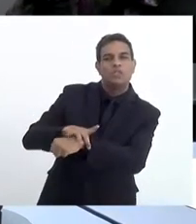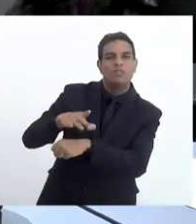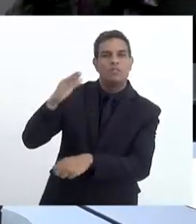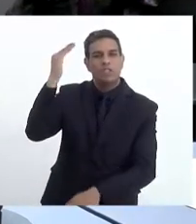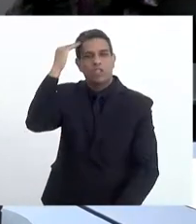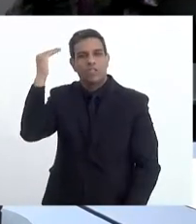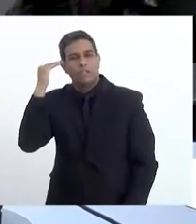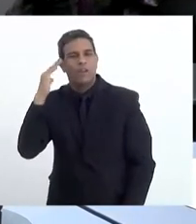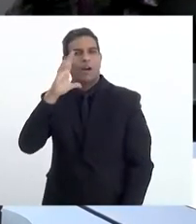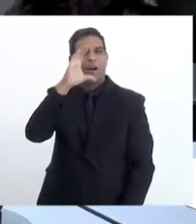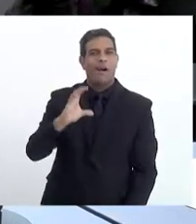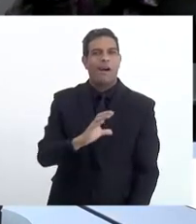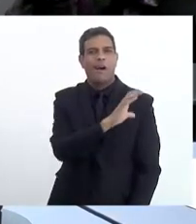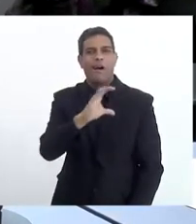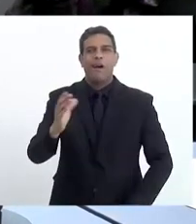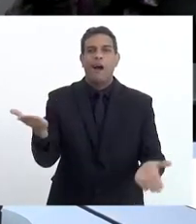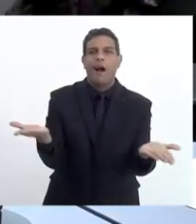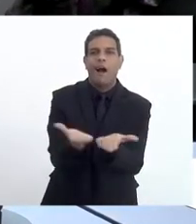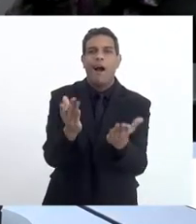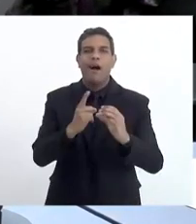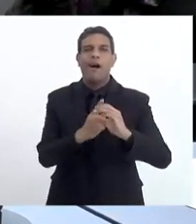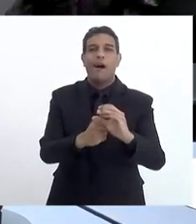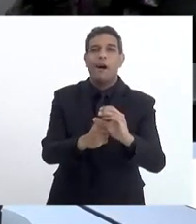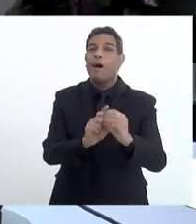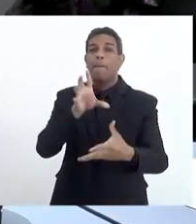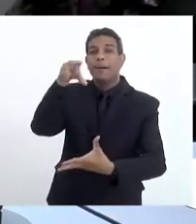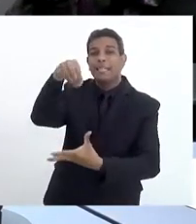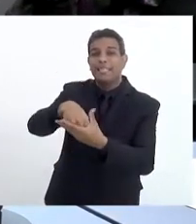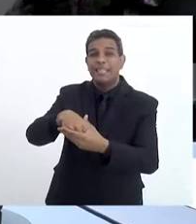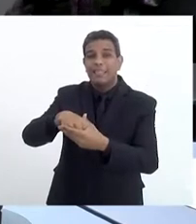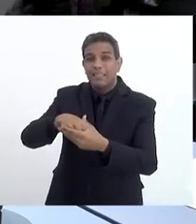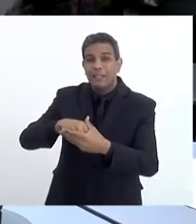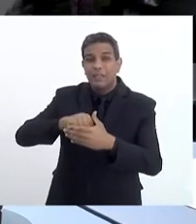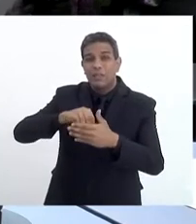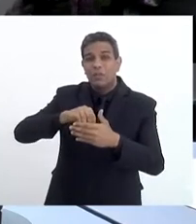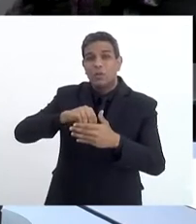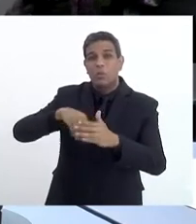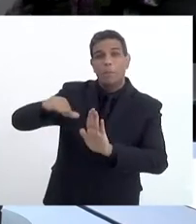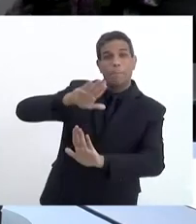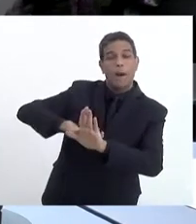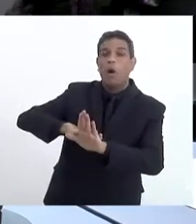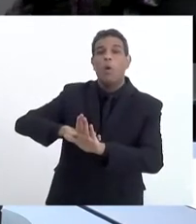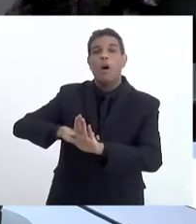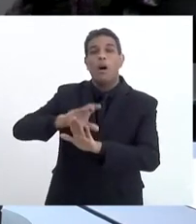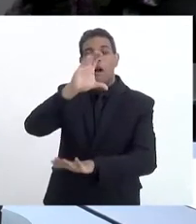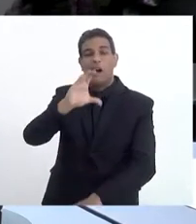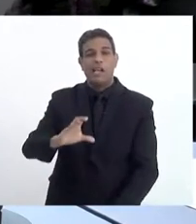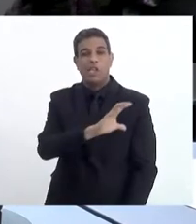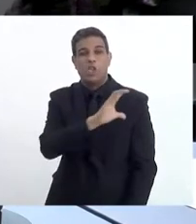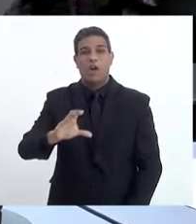candomblecista, católico, evangélico, e ela é a Pontifícia Universidade Católica.